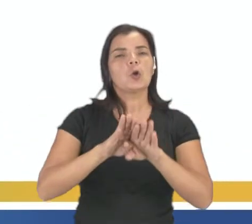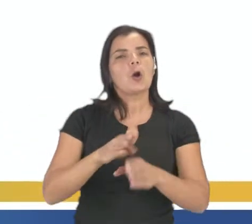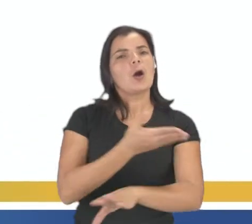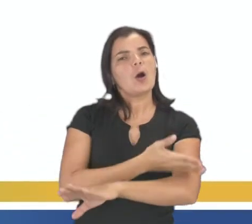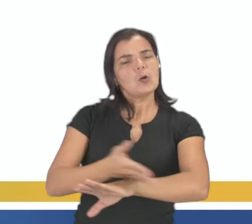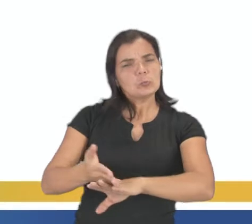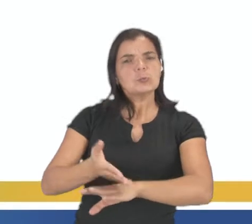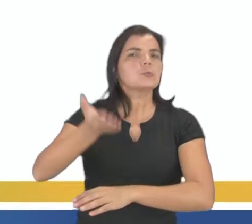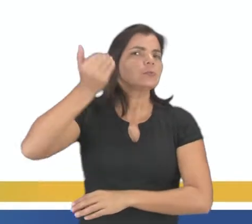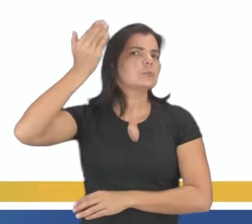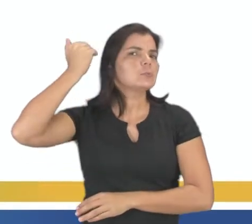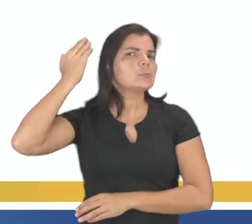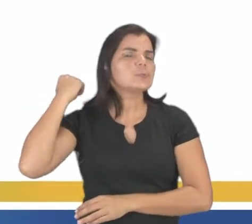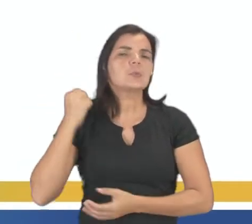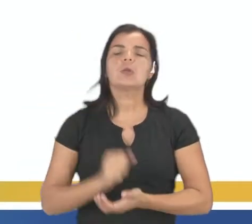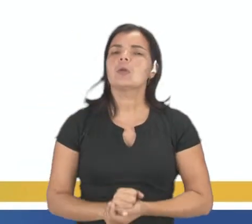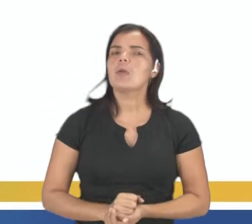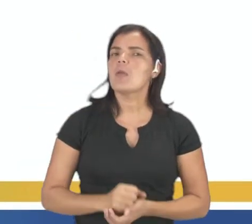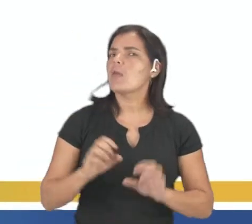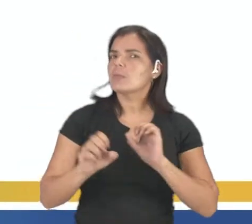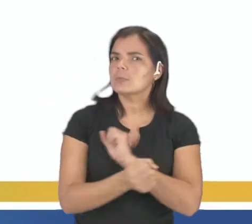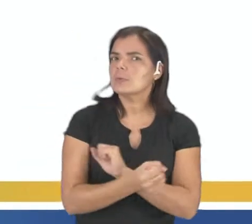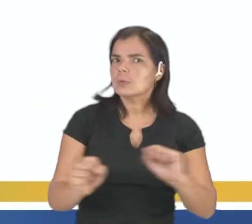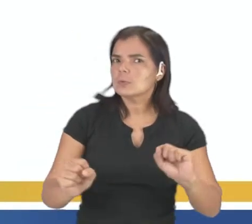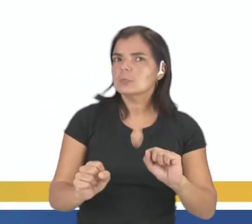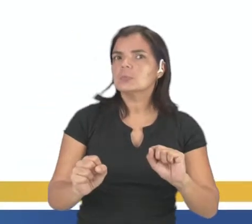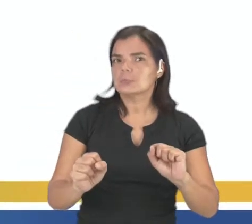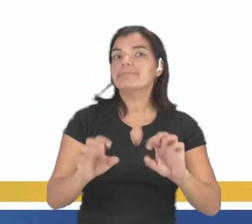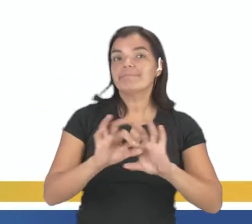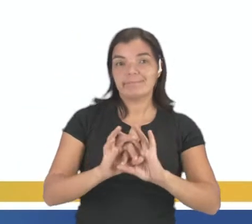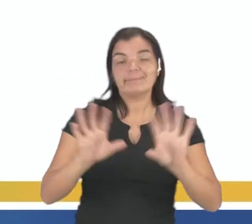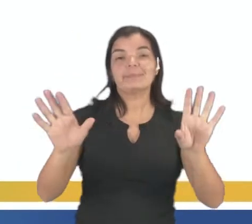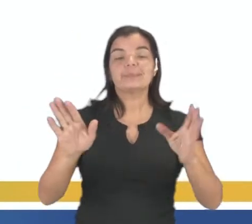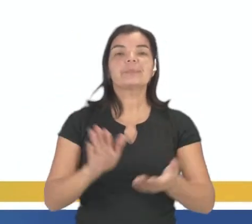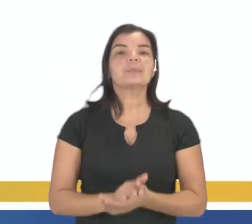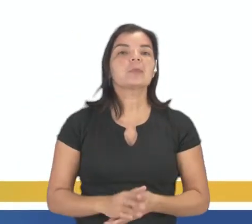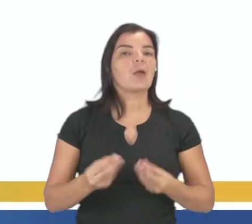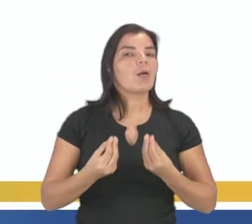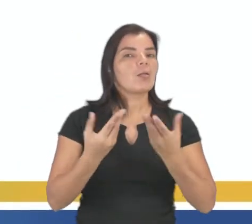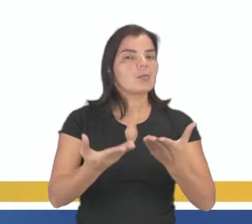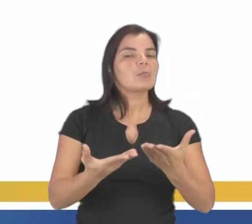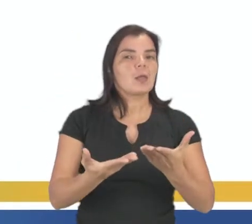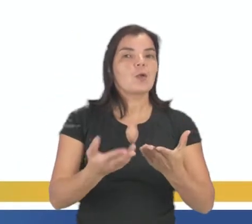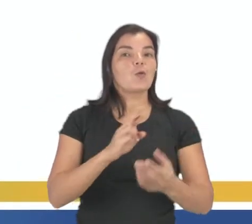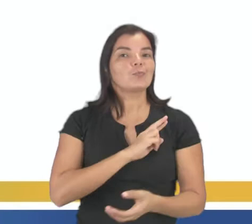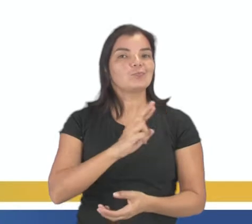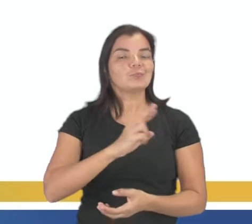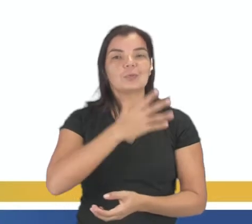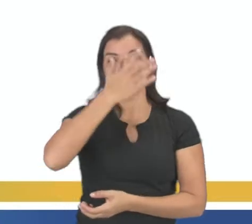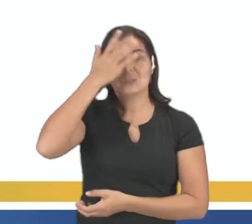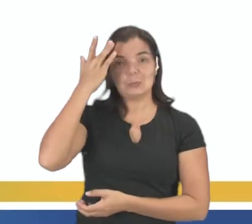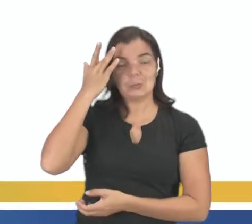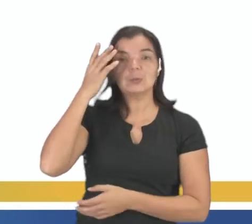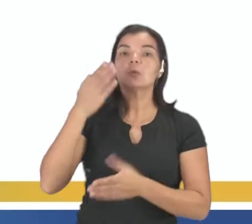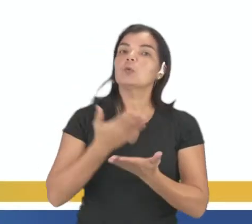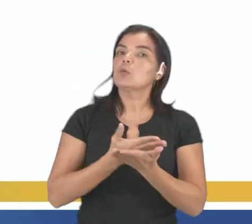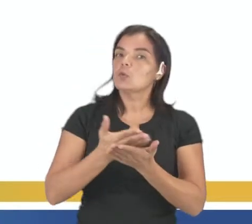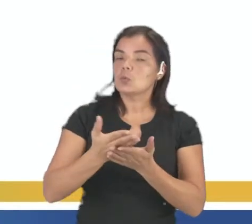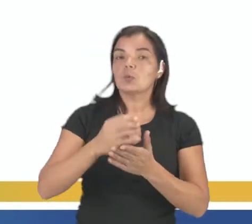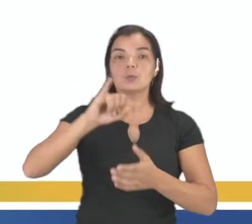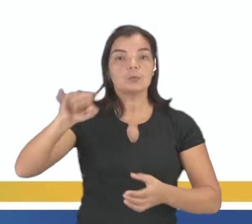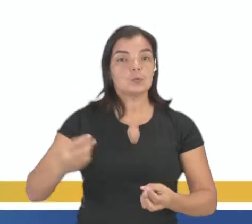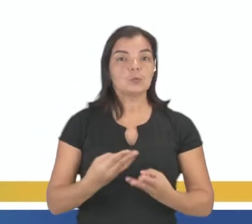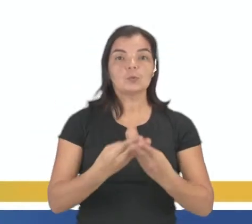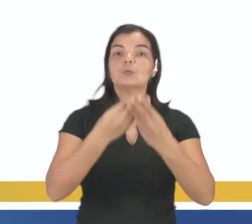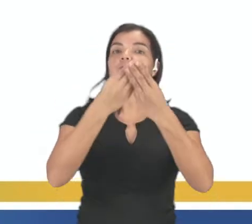costumes da sua época, ele libertou os escravos e deu liberdade religiosa às pessoas. Foi aí quando os judeus